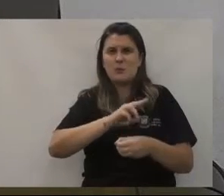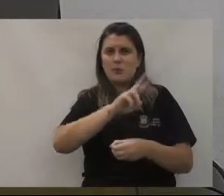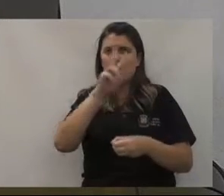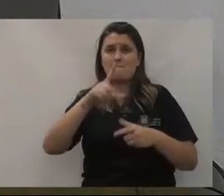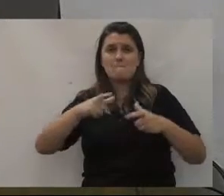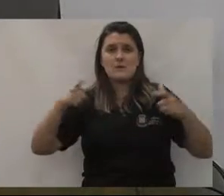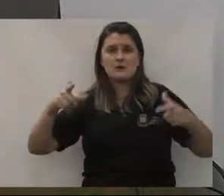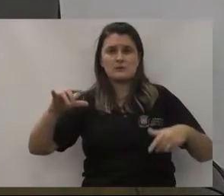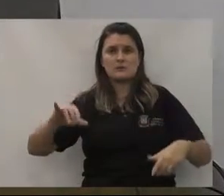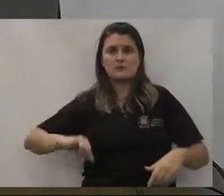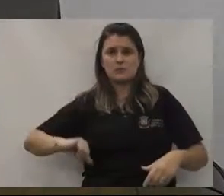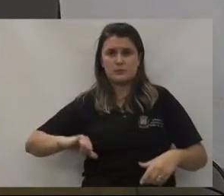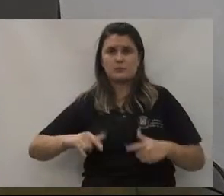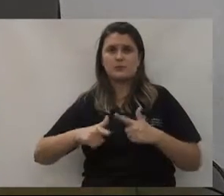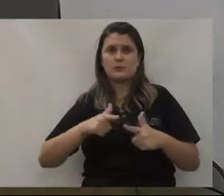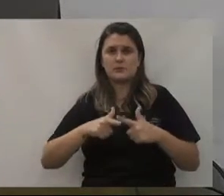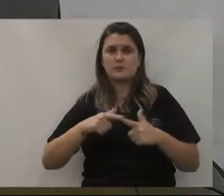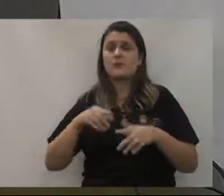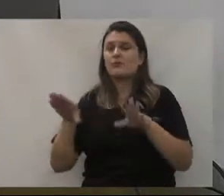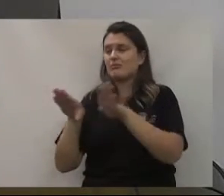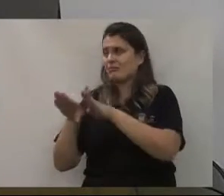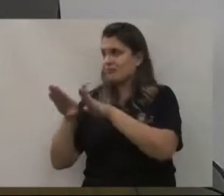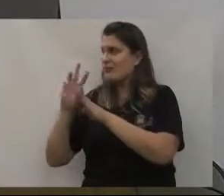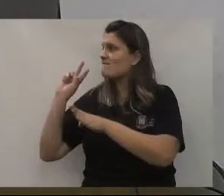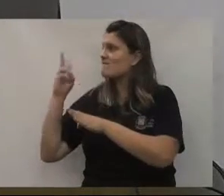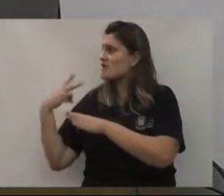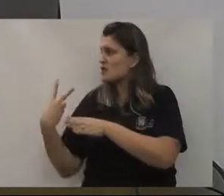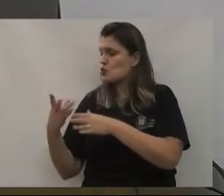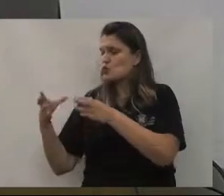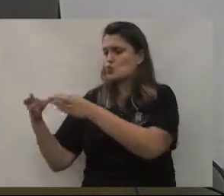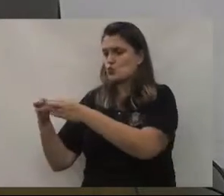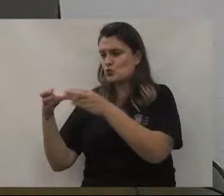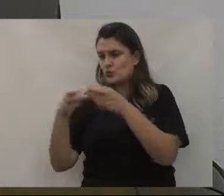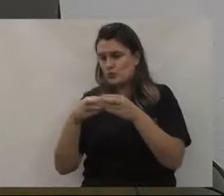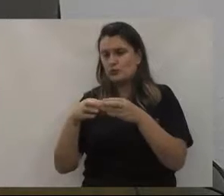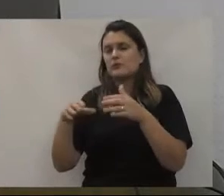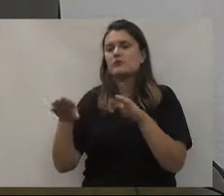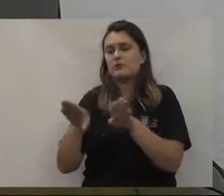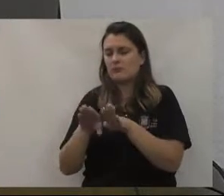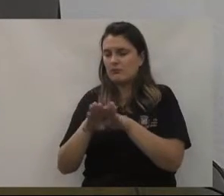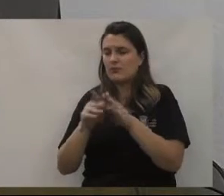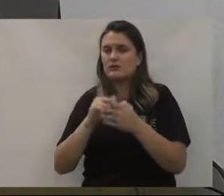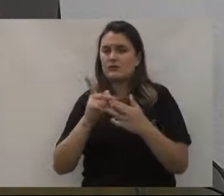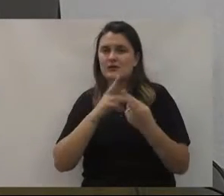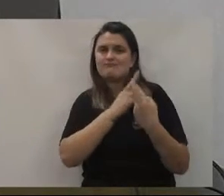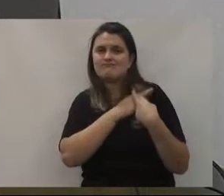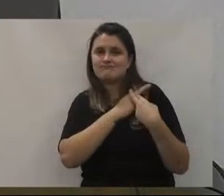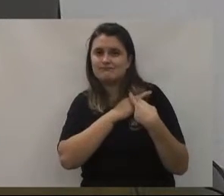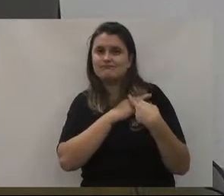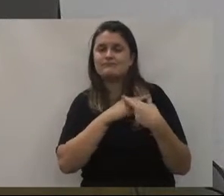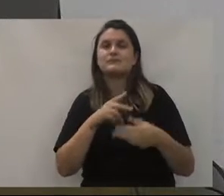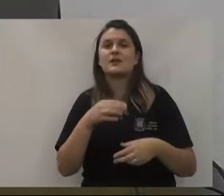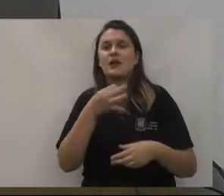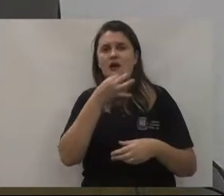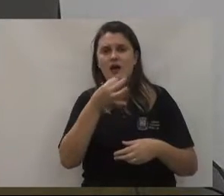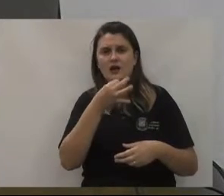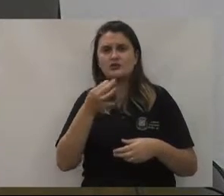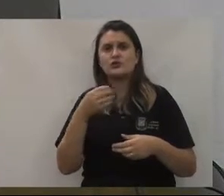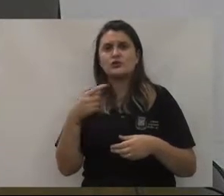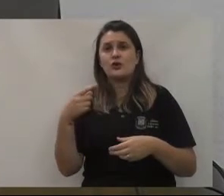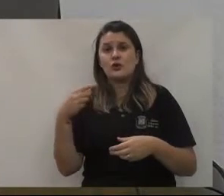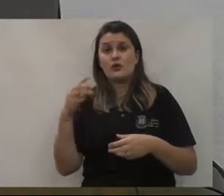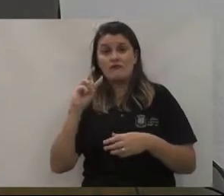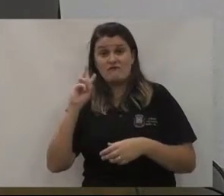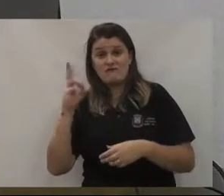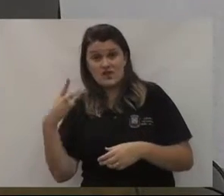mesma responsabilidade entre os vereadores das duas cidades. Os senhores pertencem à política, eu acho que um pedido dos